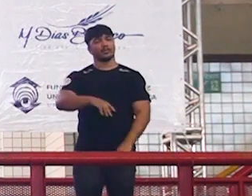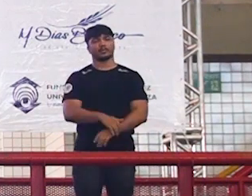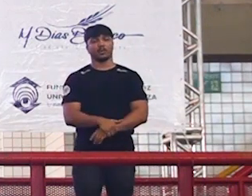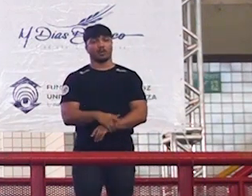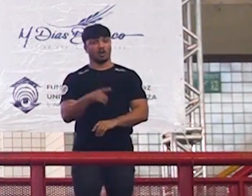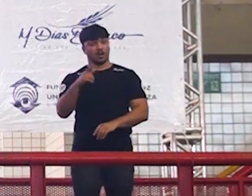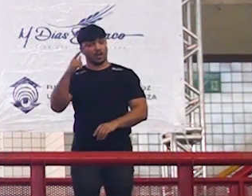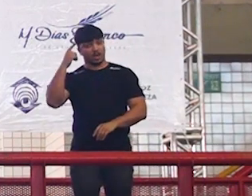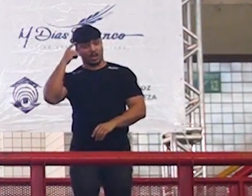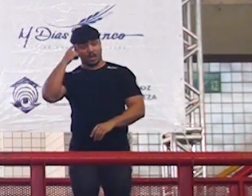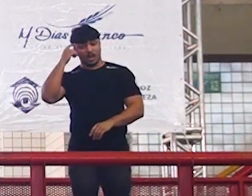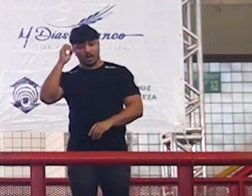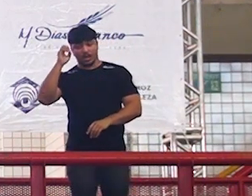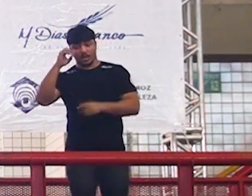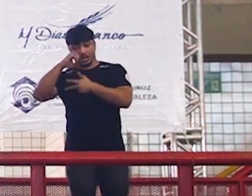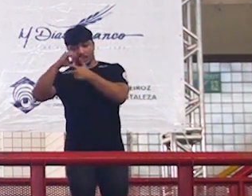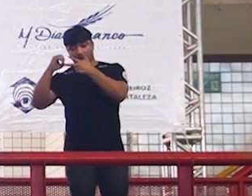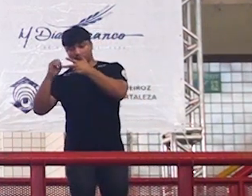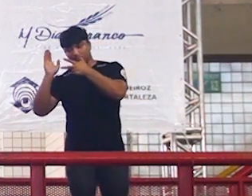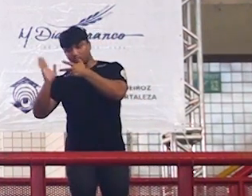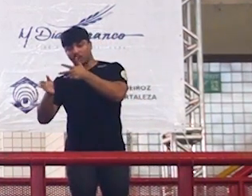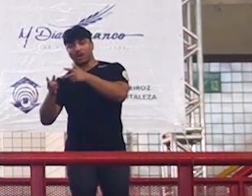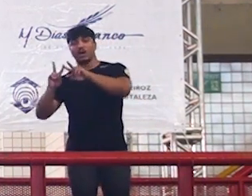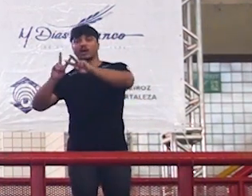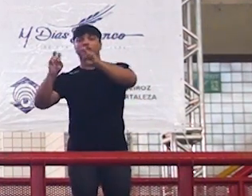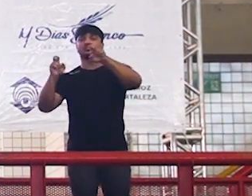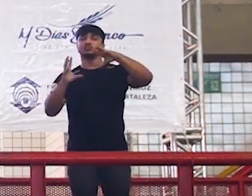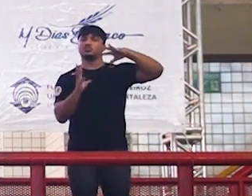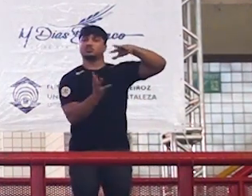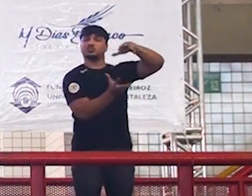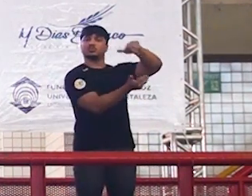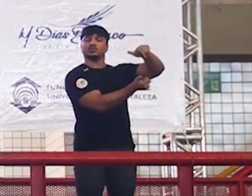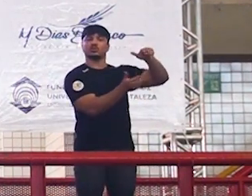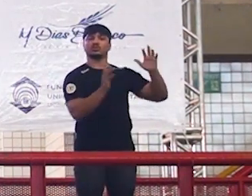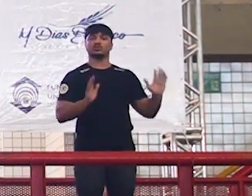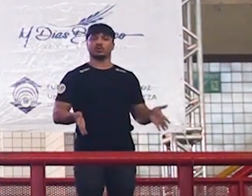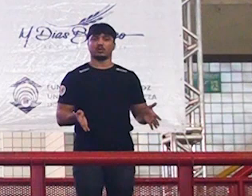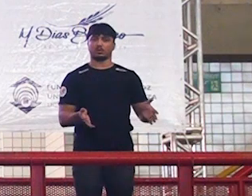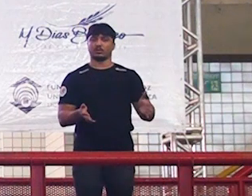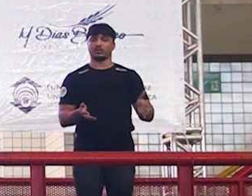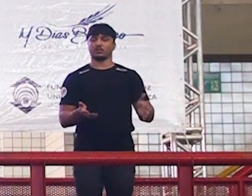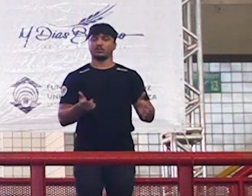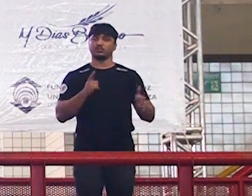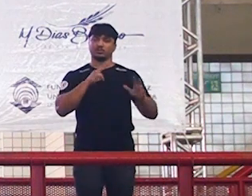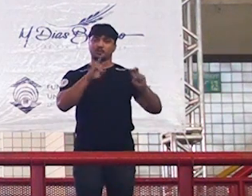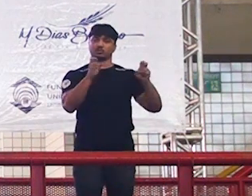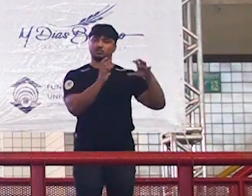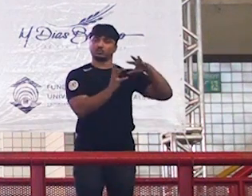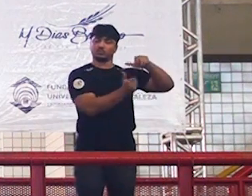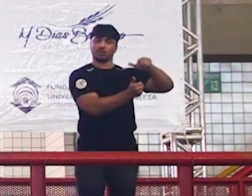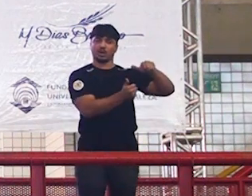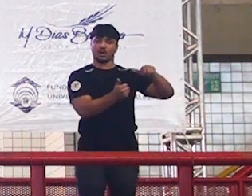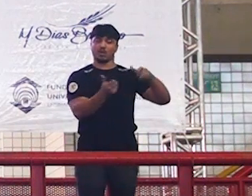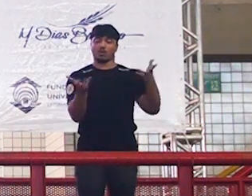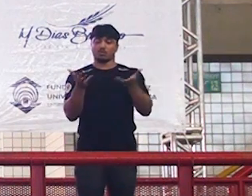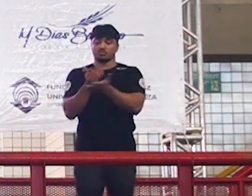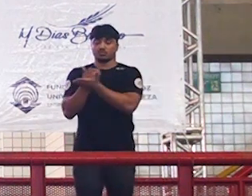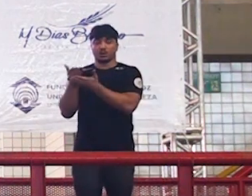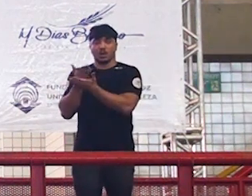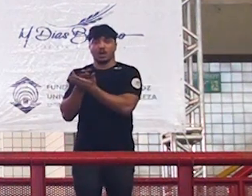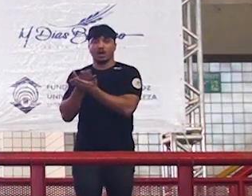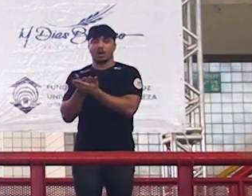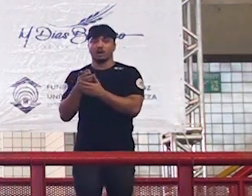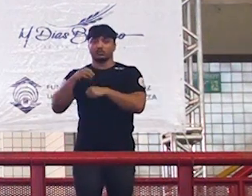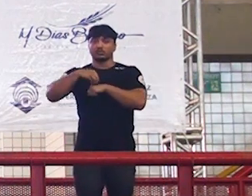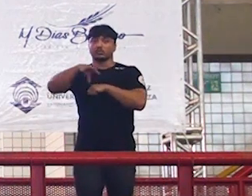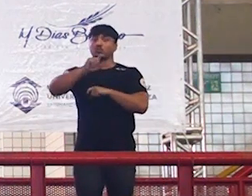O Enem já fez prova sobre o contexto mundial, pessoal. E o que eu disse no começo da aula hoje,